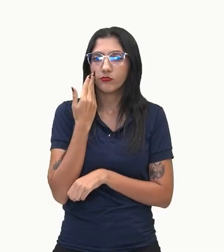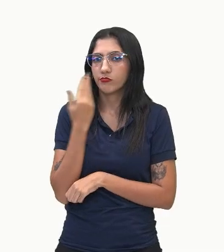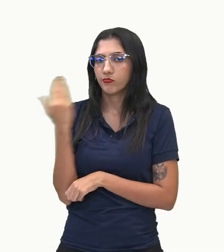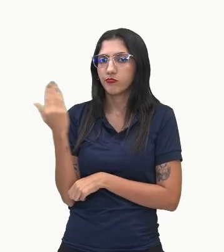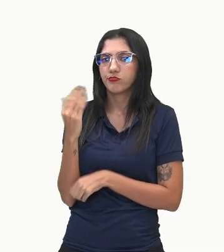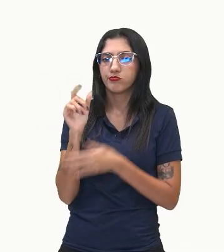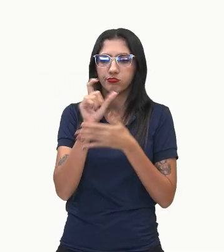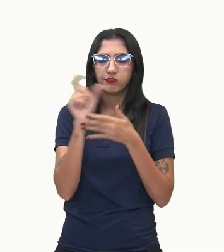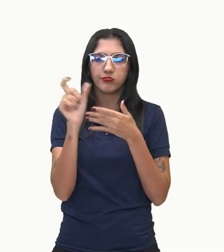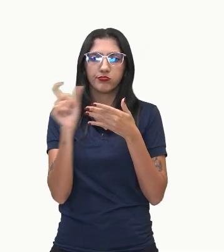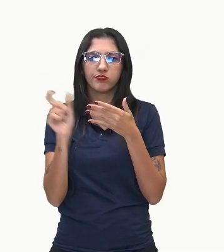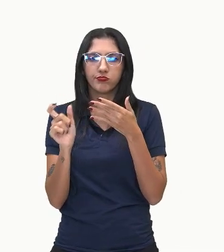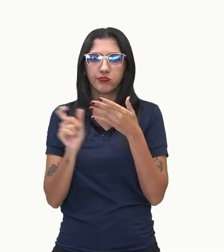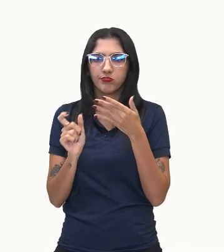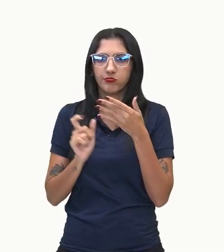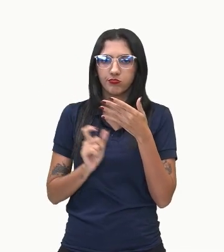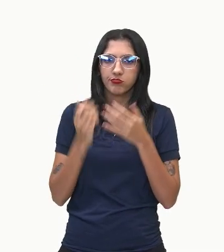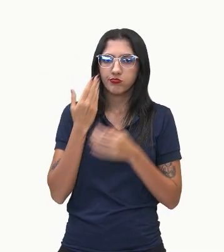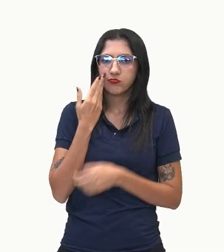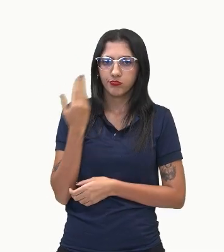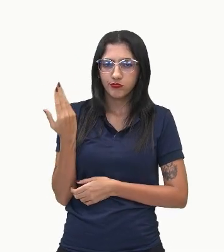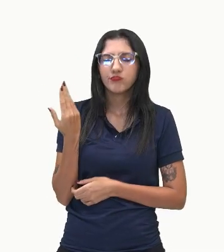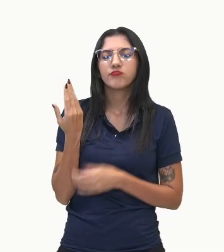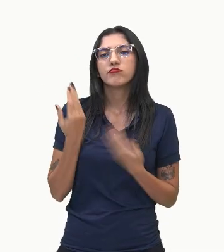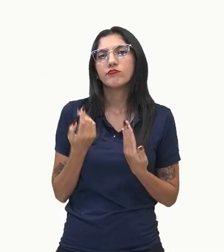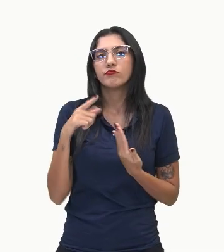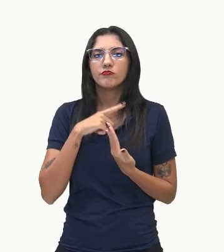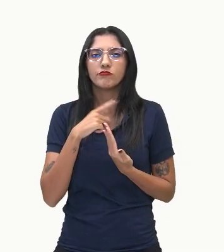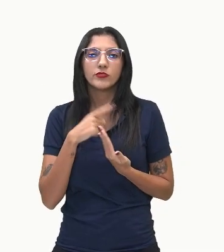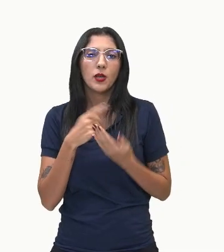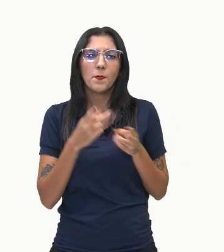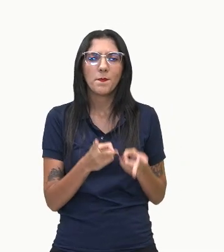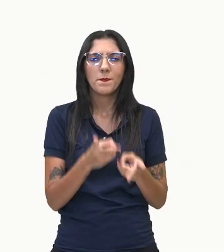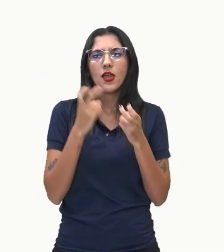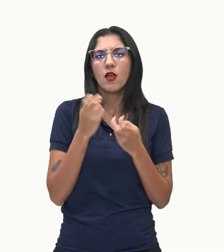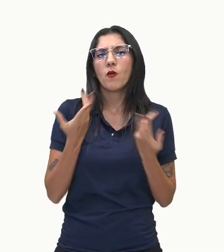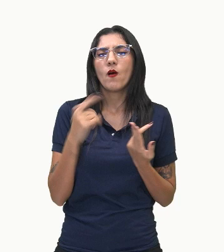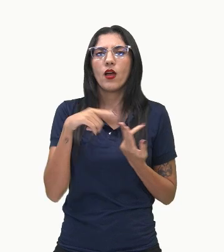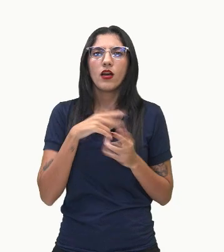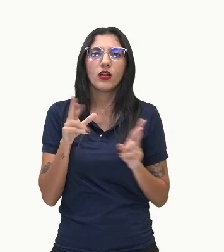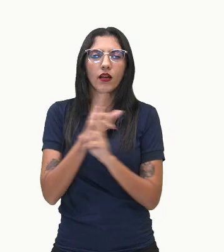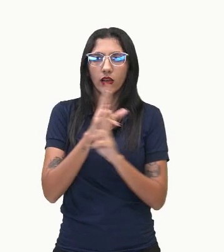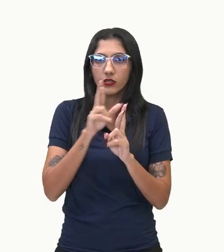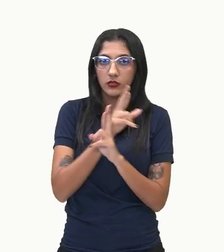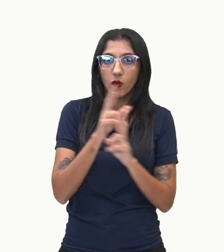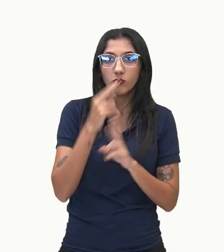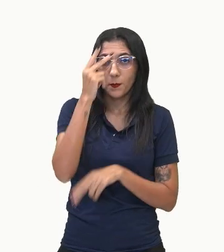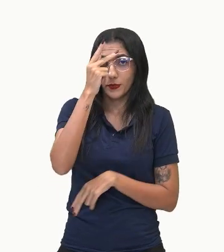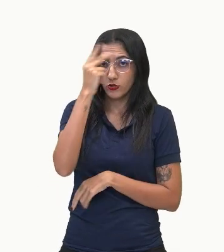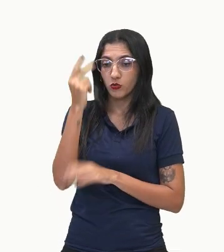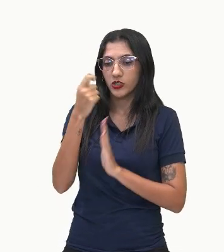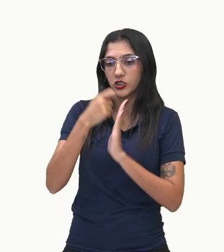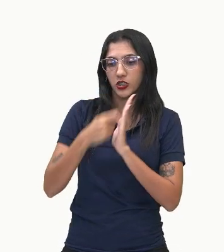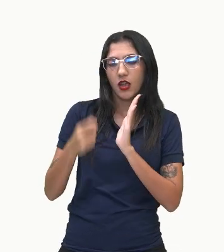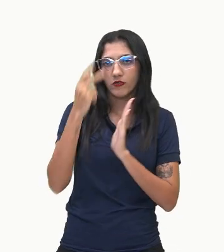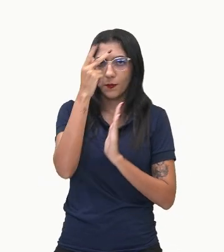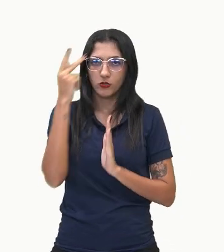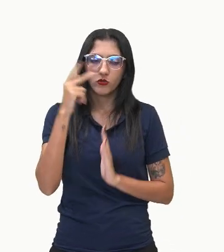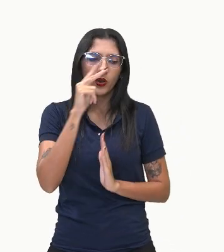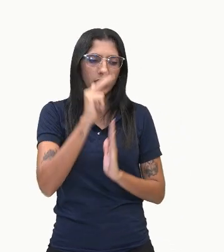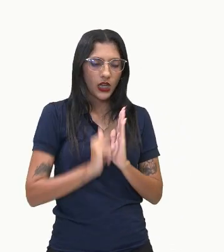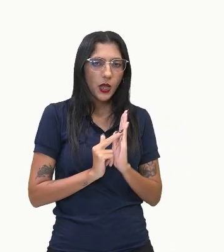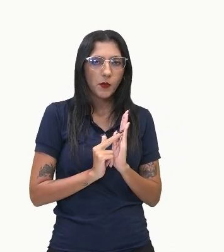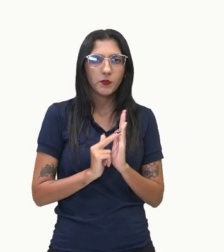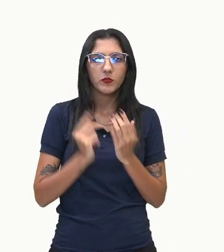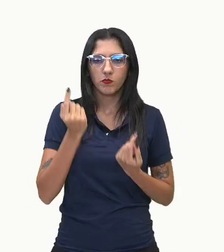senhor, caríssimos leitores, que indicam a relação entre o locutor e o interlocutor. Então, quando eu